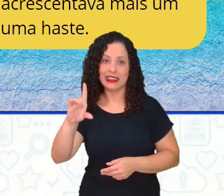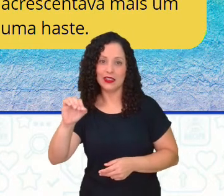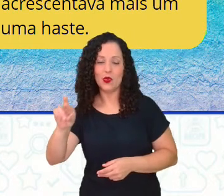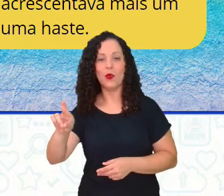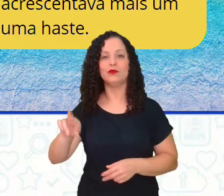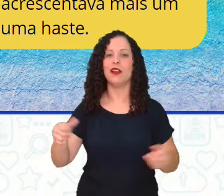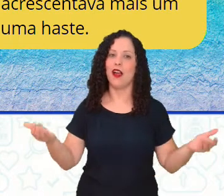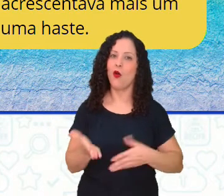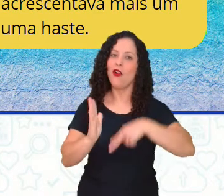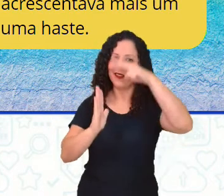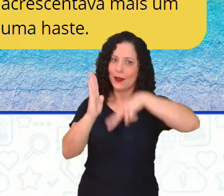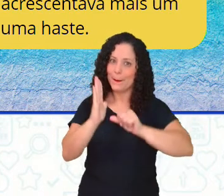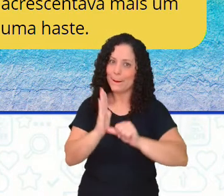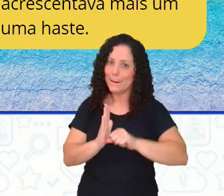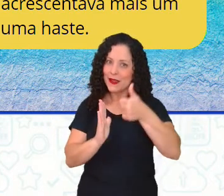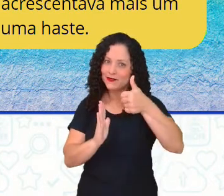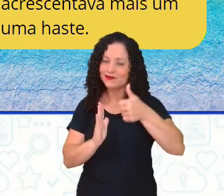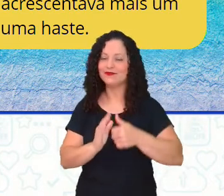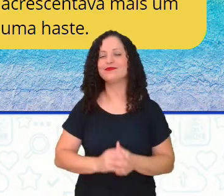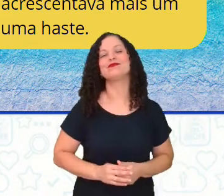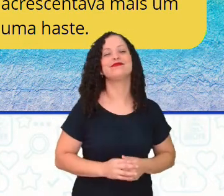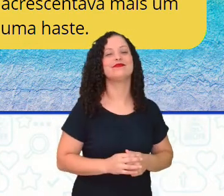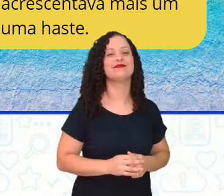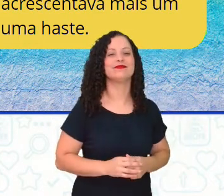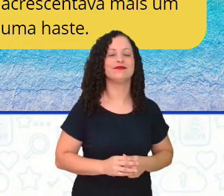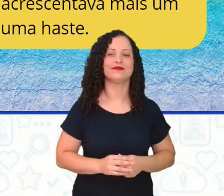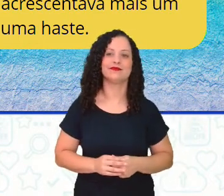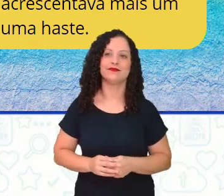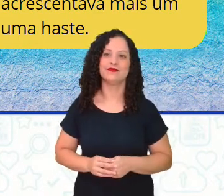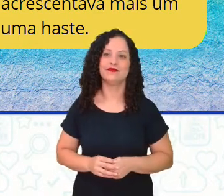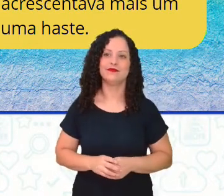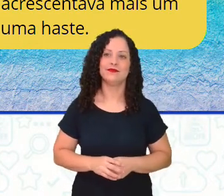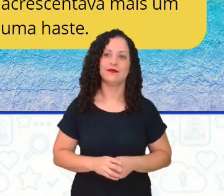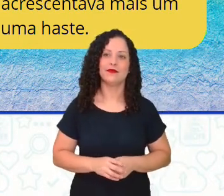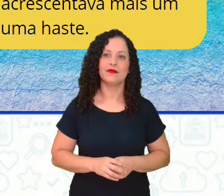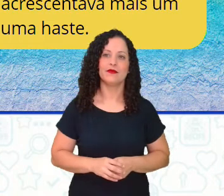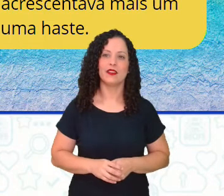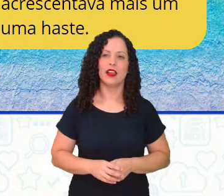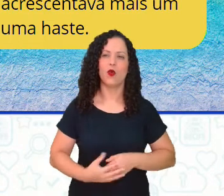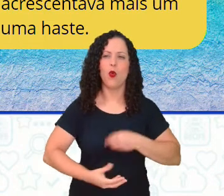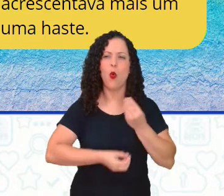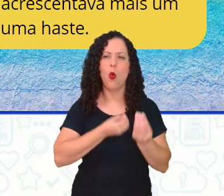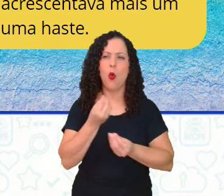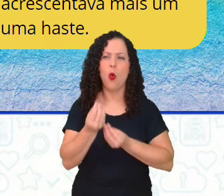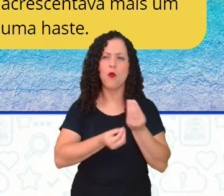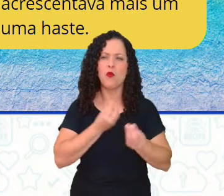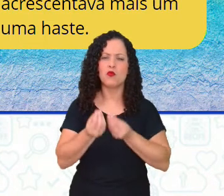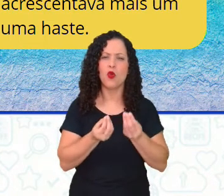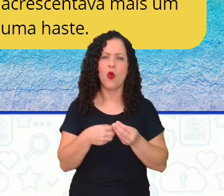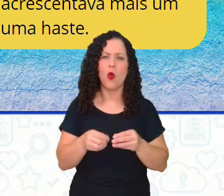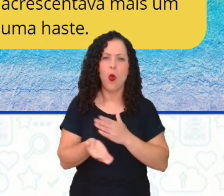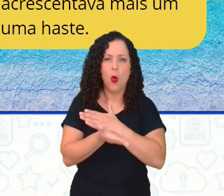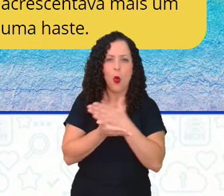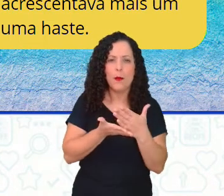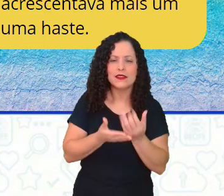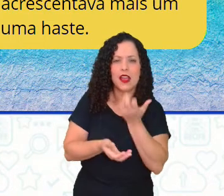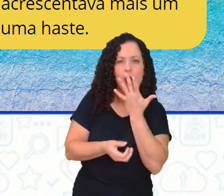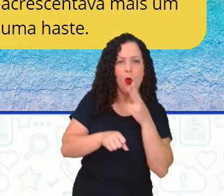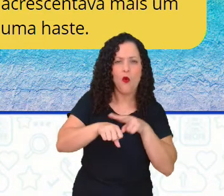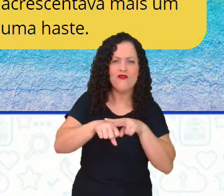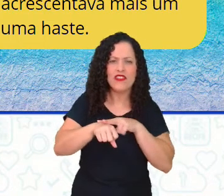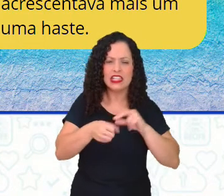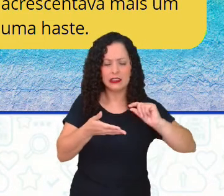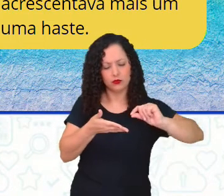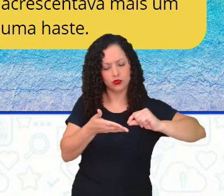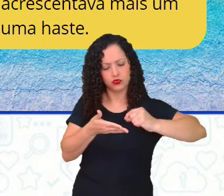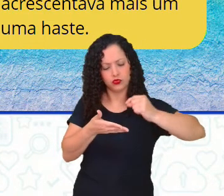nenhum apontamento sobre isso, para ver o que a gente entende. Começou com linha verde. Não sabia o que bordar, mas tinha certeza